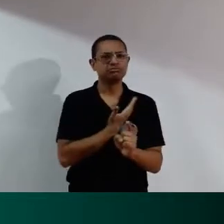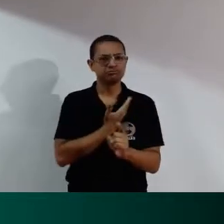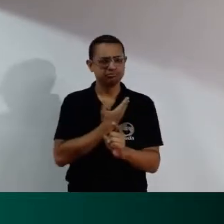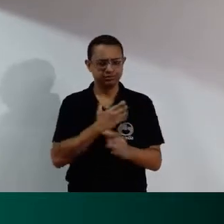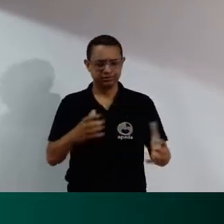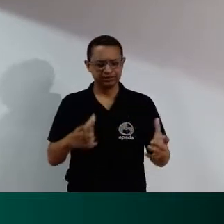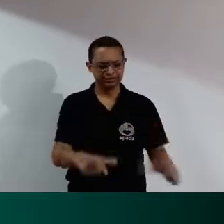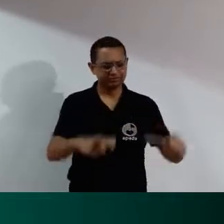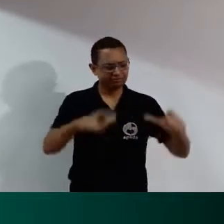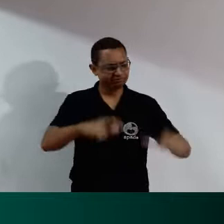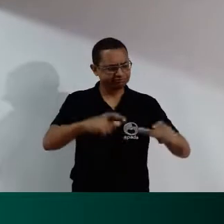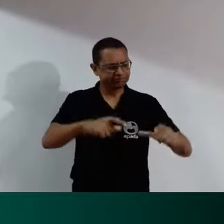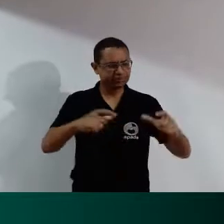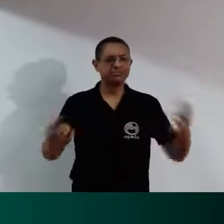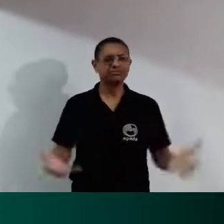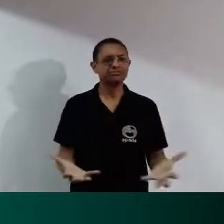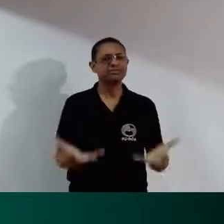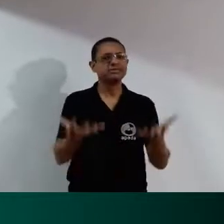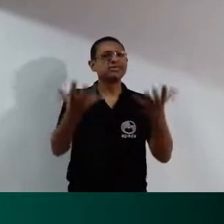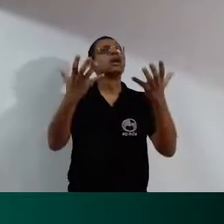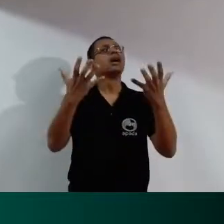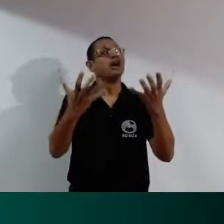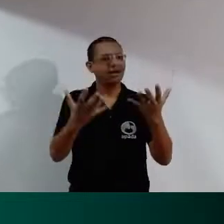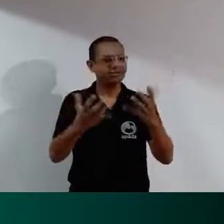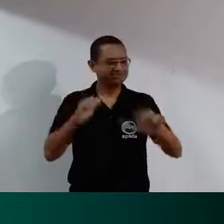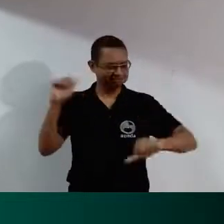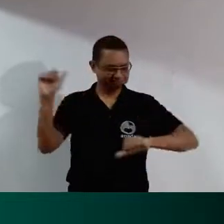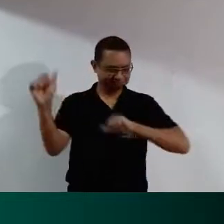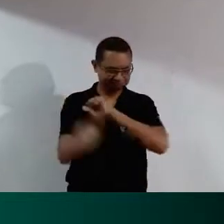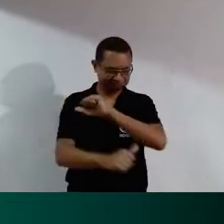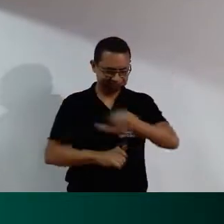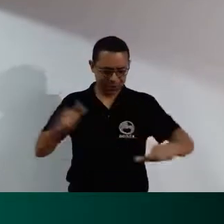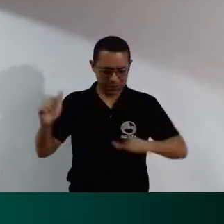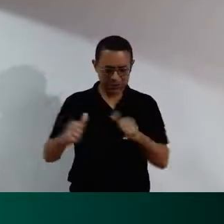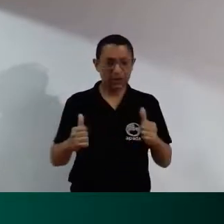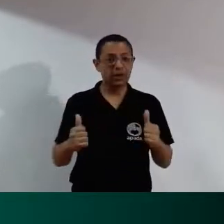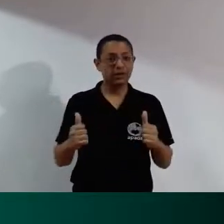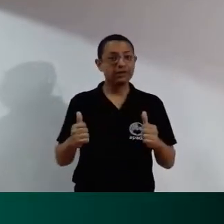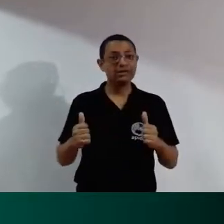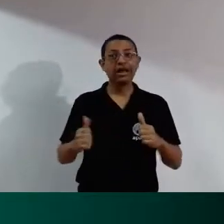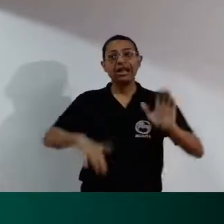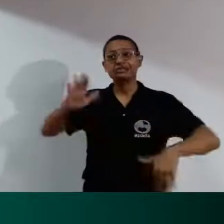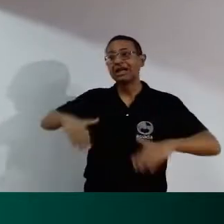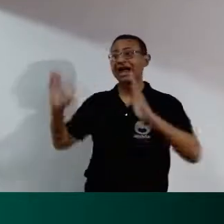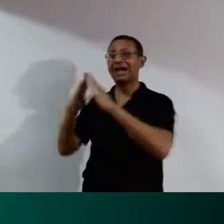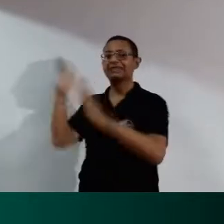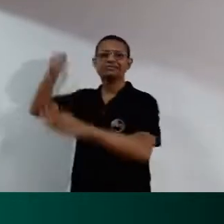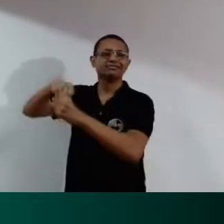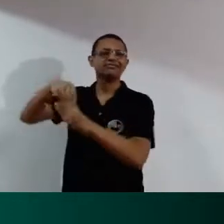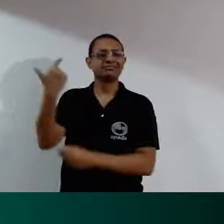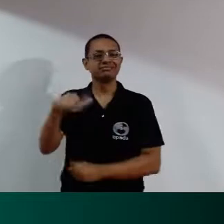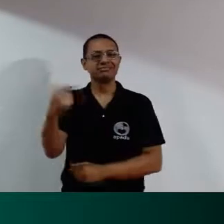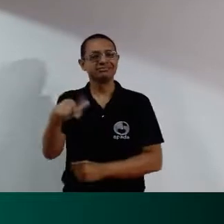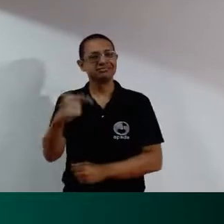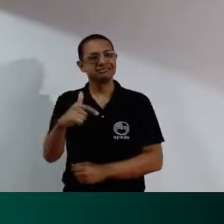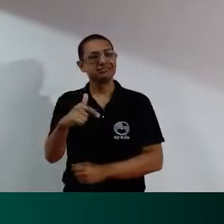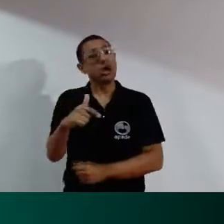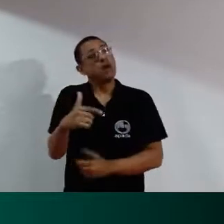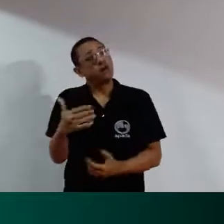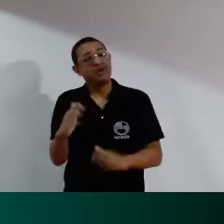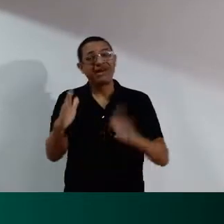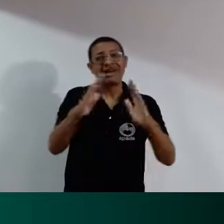potência eu acho que é algo revolucionário que nem leva a sua casa a gente tem a outra vez em